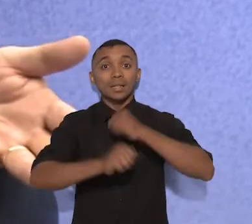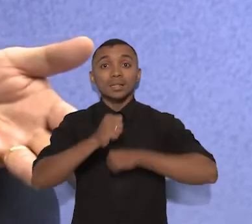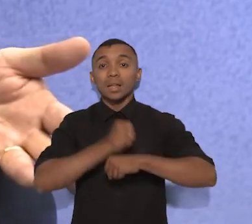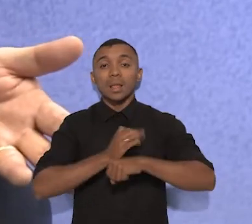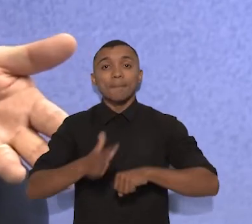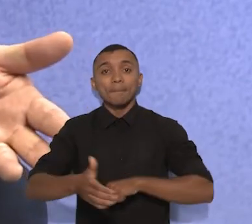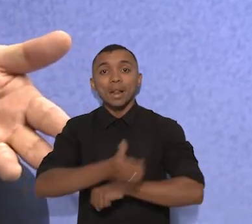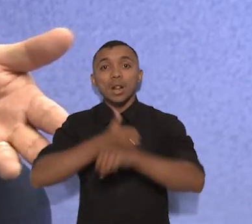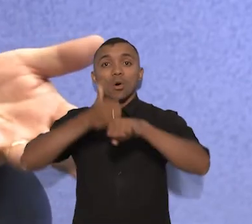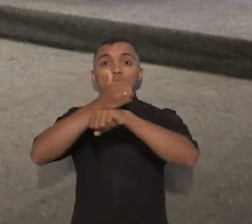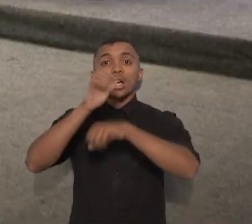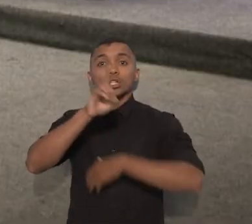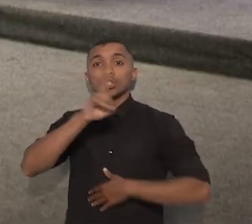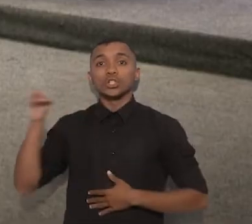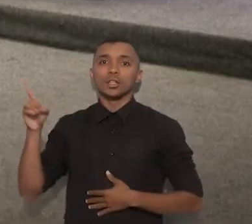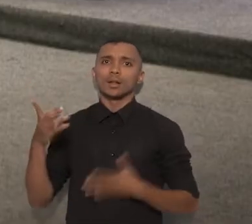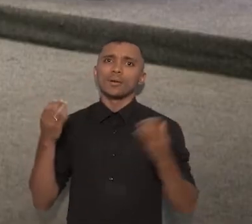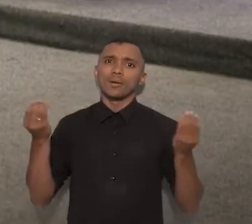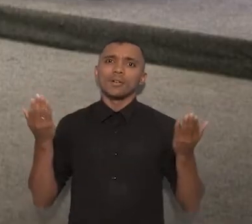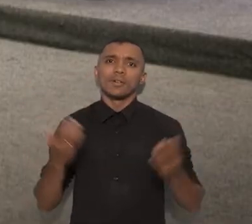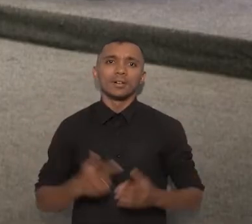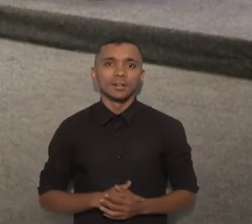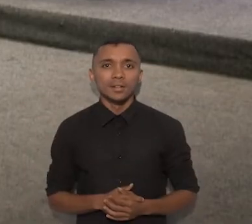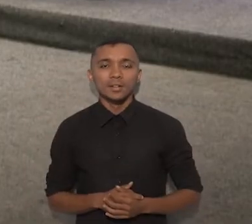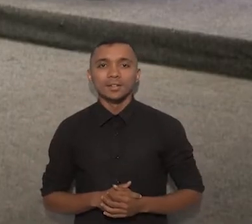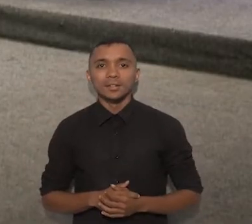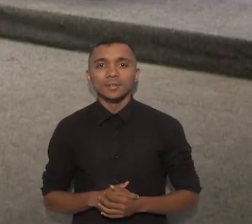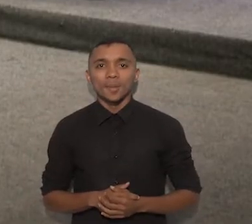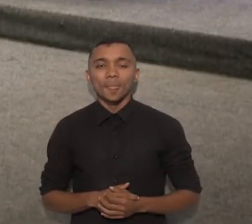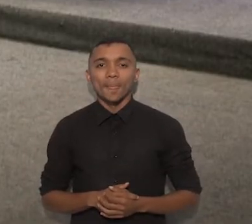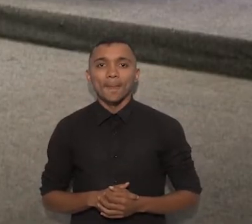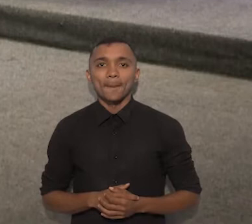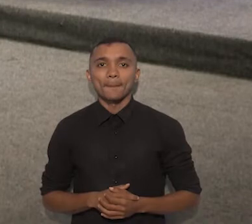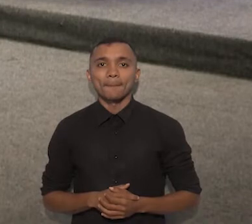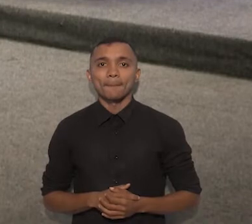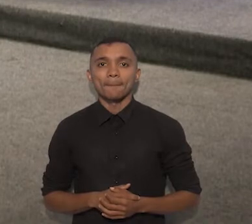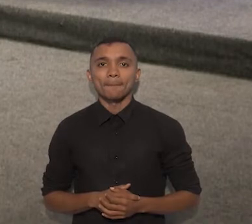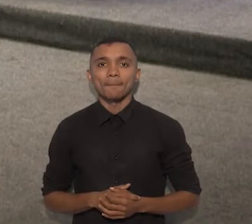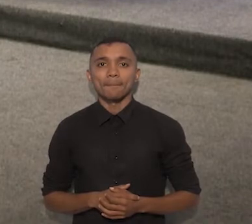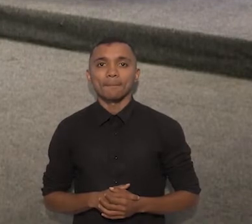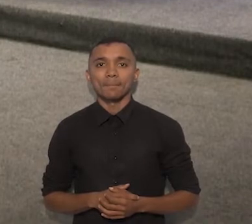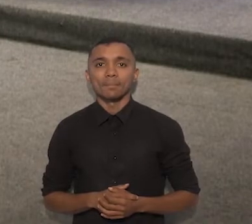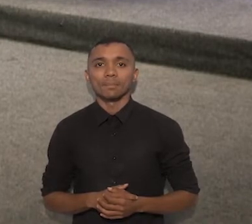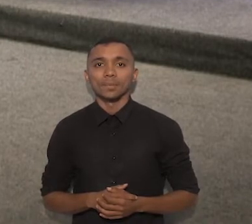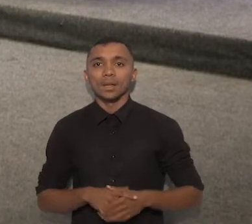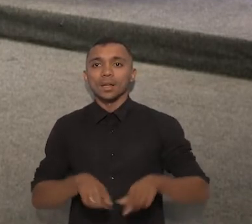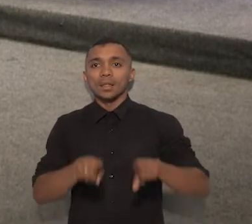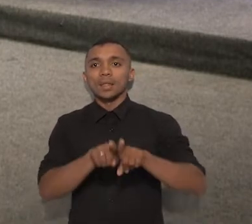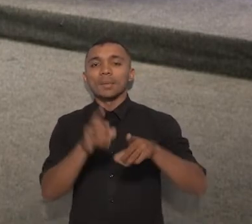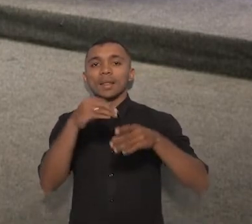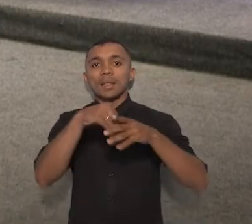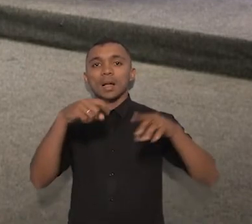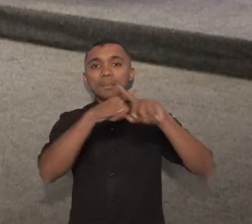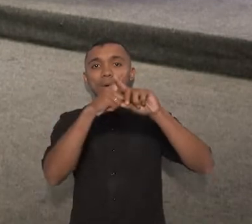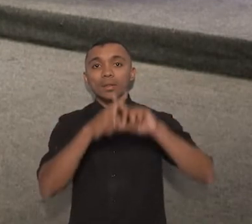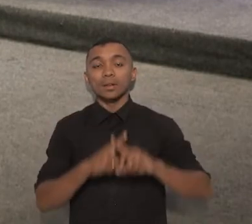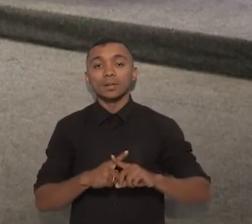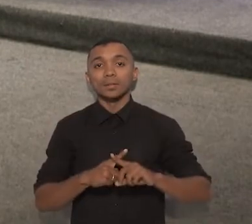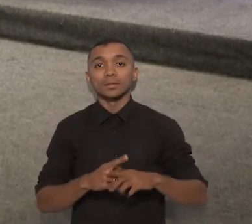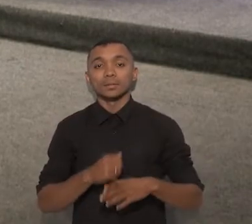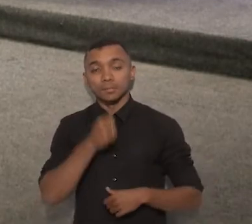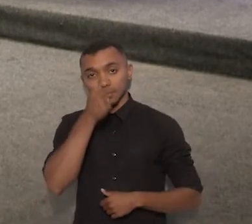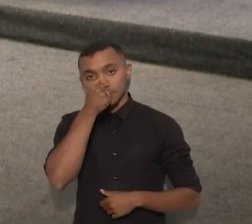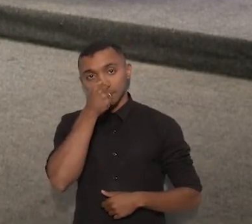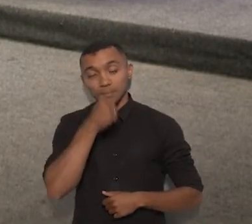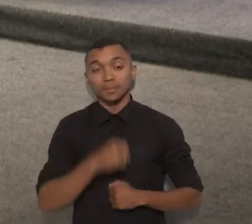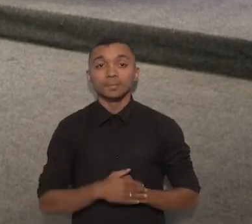direito. É porque não tinha como encaixar. Eles não, elegeram dizendo, no 4-4-2. Tiveram que inclusive encontrar uma posição para ele na seleção do campeonato e colocar de lateral direito. Essa é uma